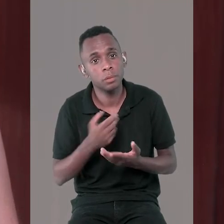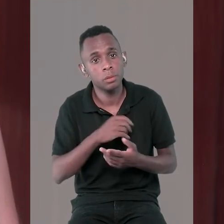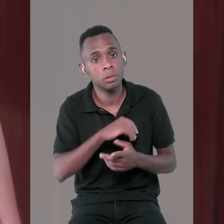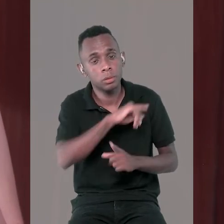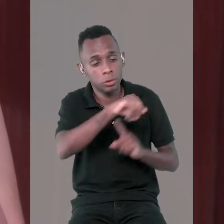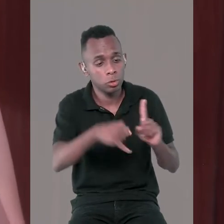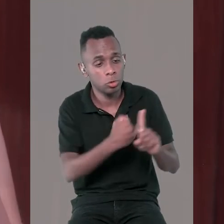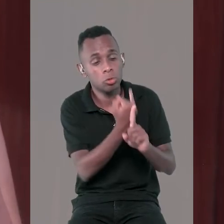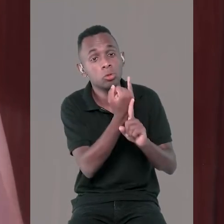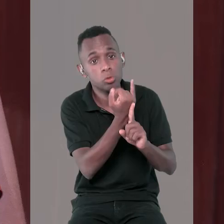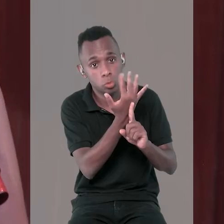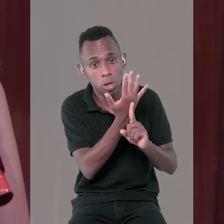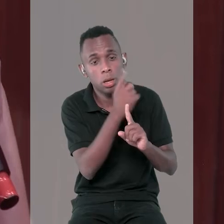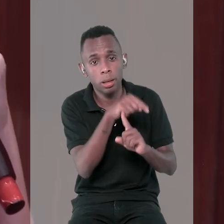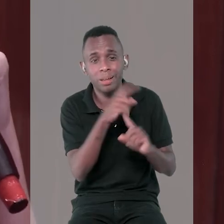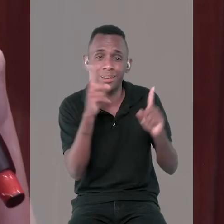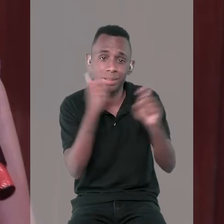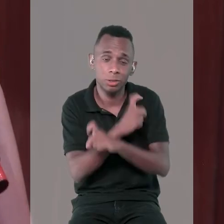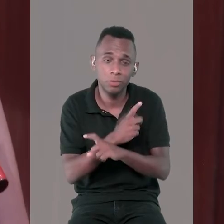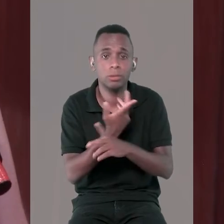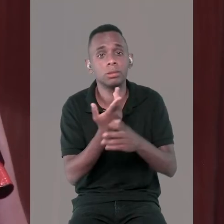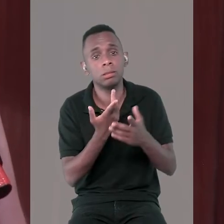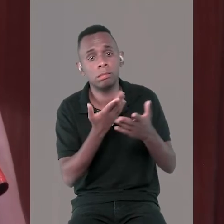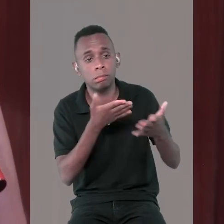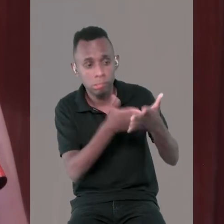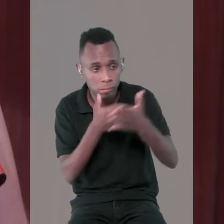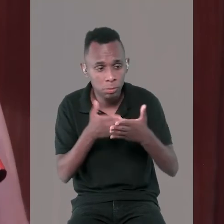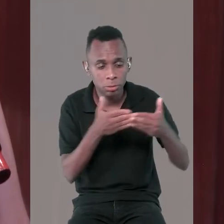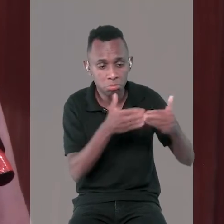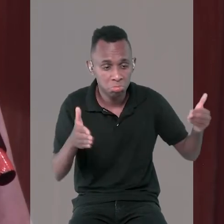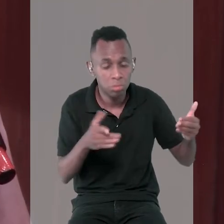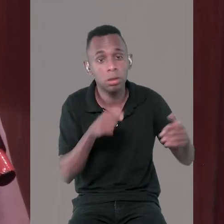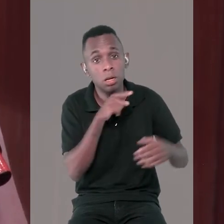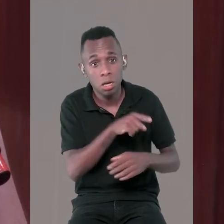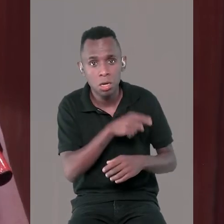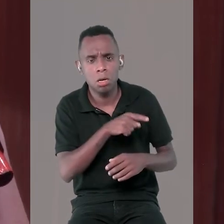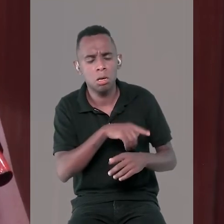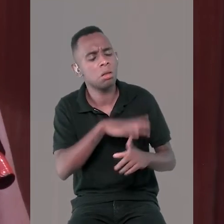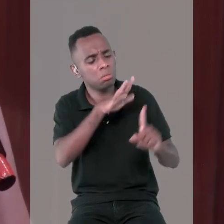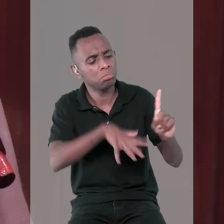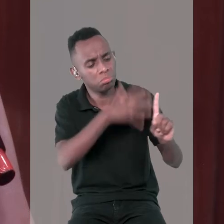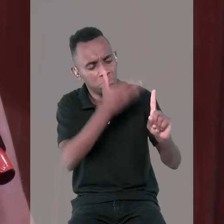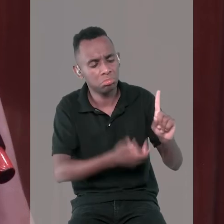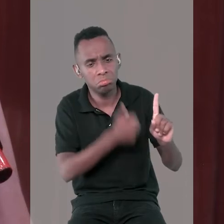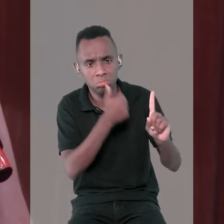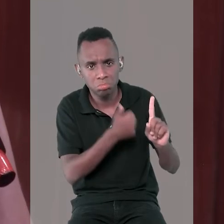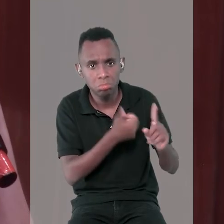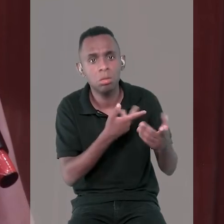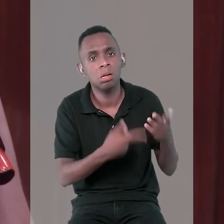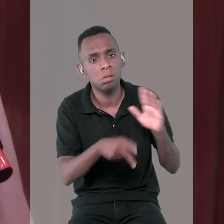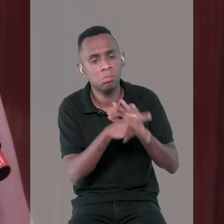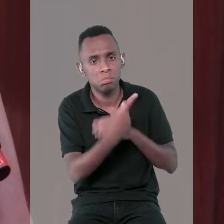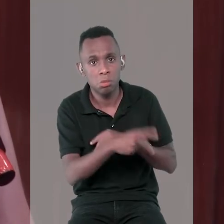Joana d'Arc, ainda que com dificuldades, com superação de obstáculos, ela foi reconhecida e ela